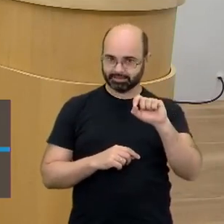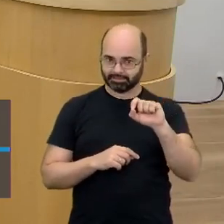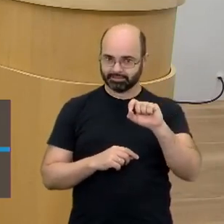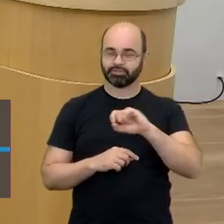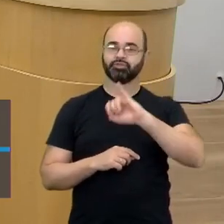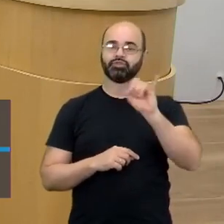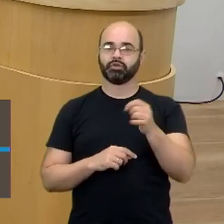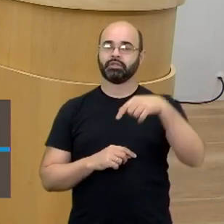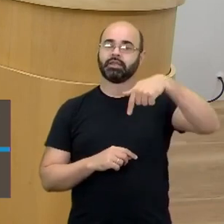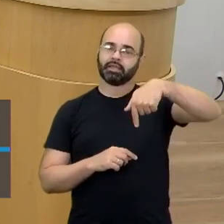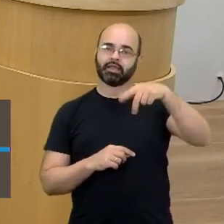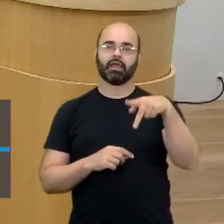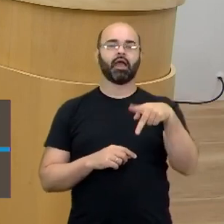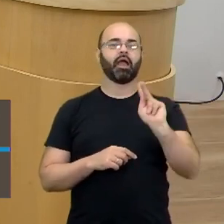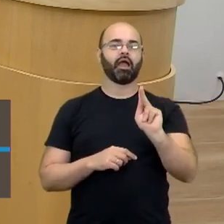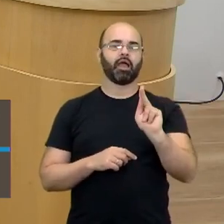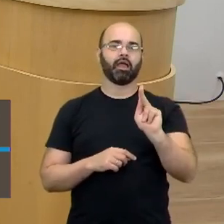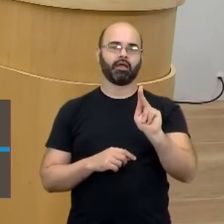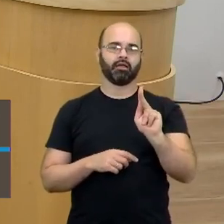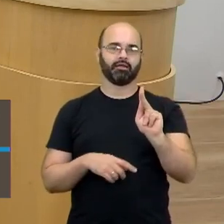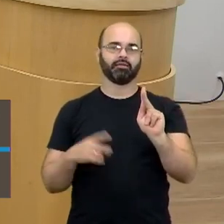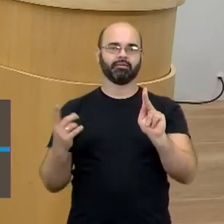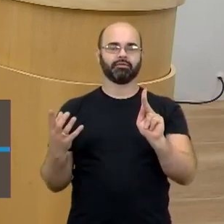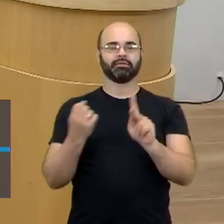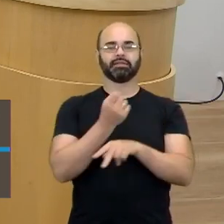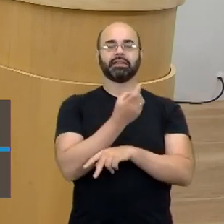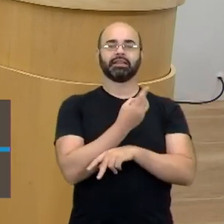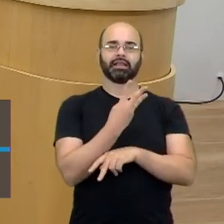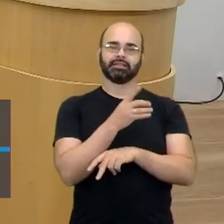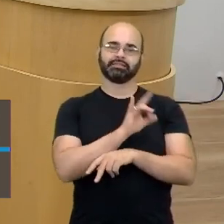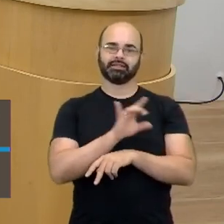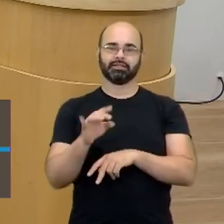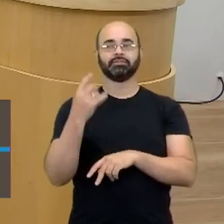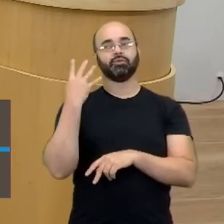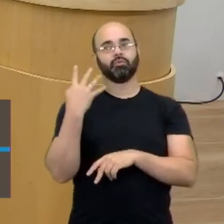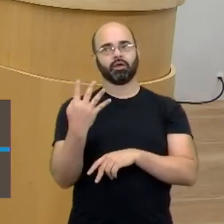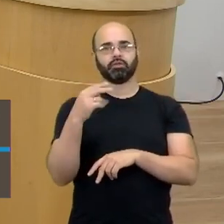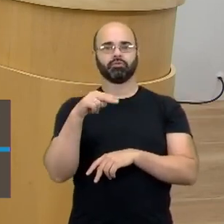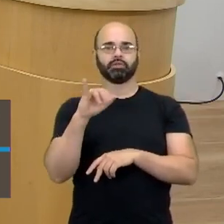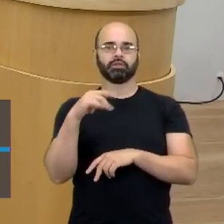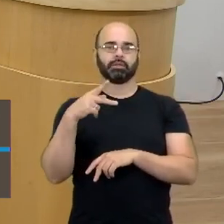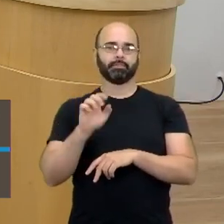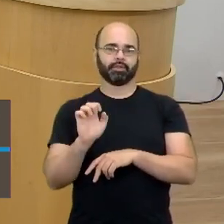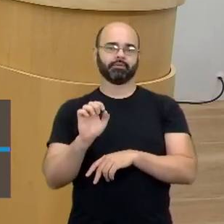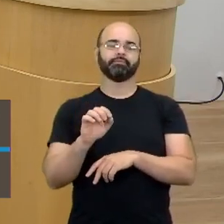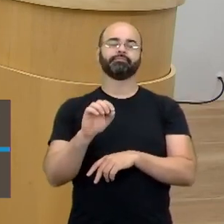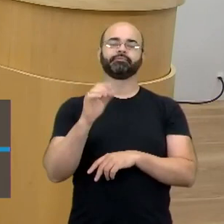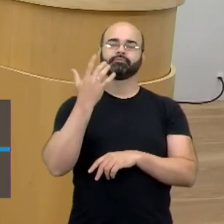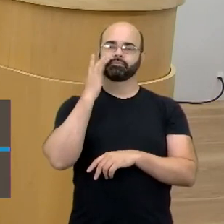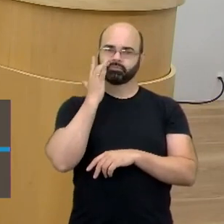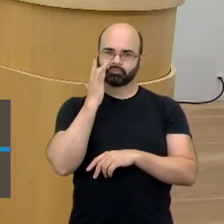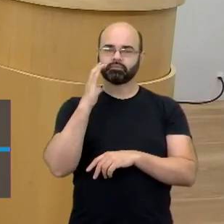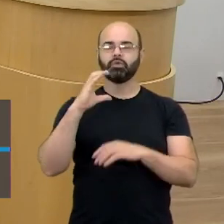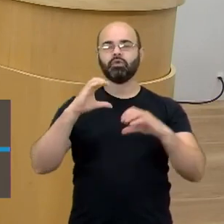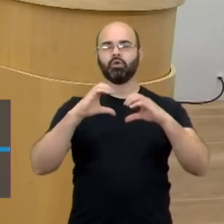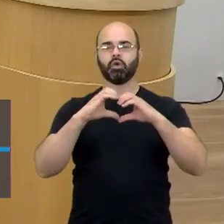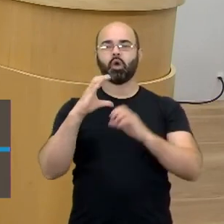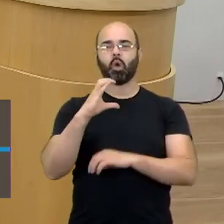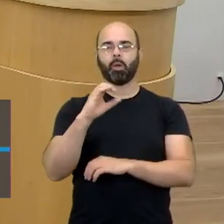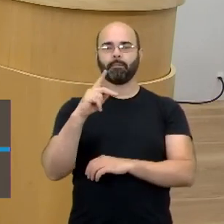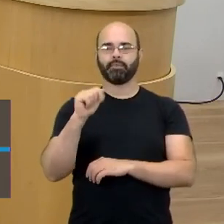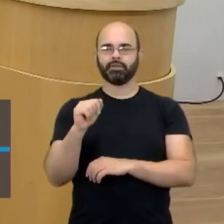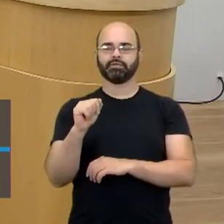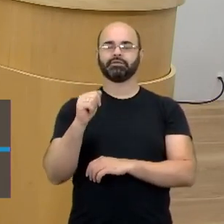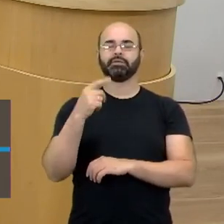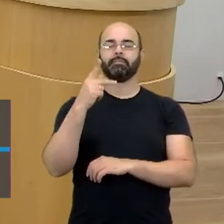Dama, valete e rei são 13, em cada naipe. São 4 naipes, né? Nós temos ouro, copas, paus e espadas.